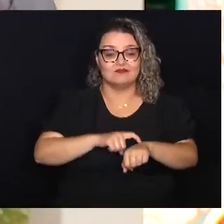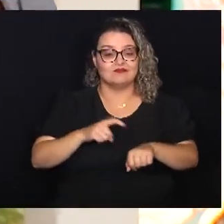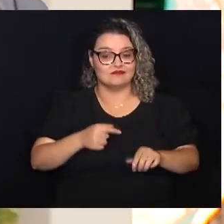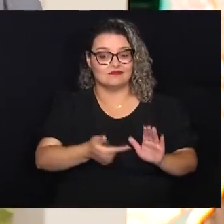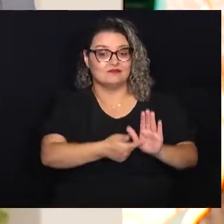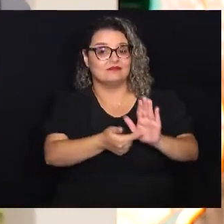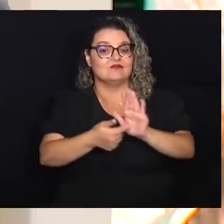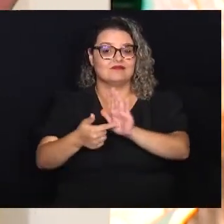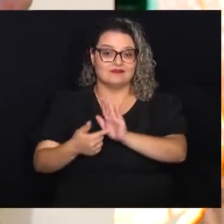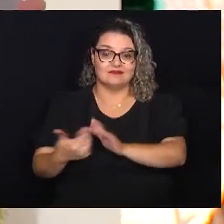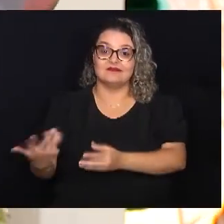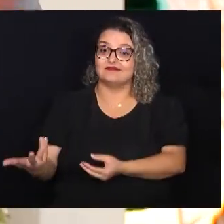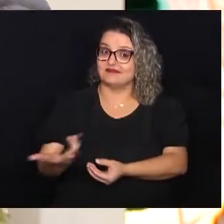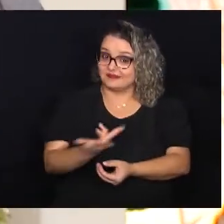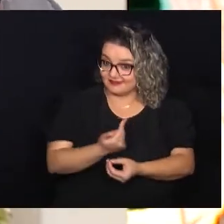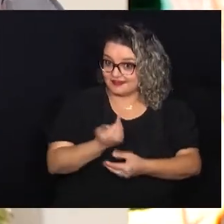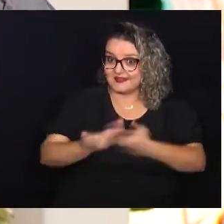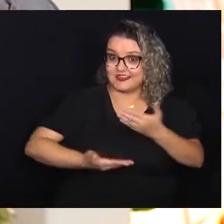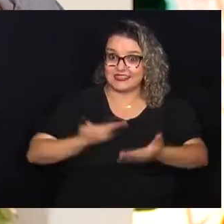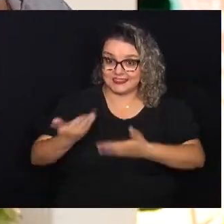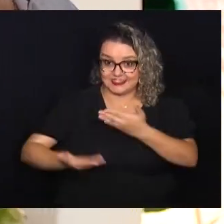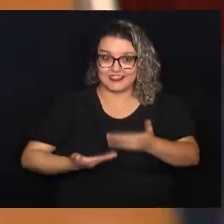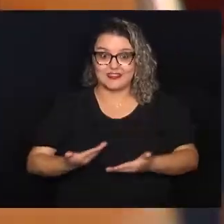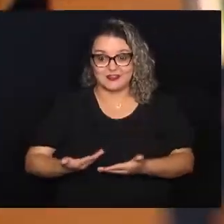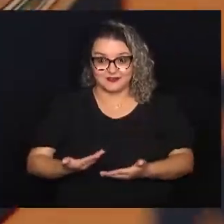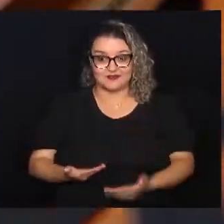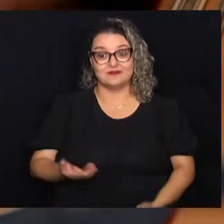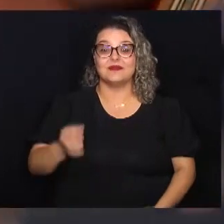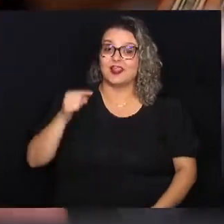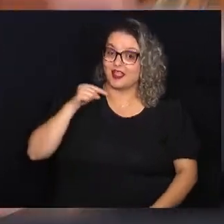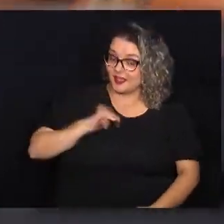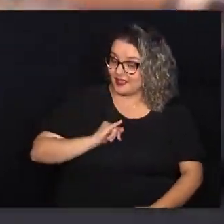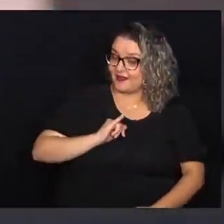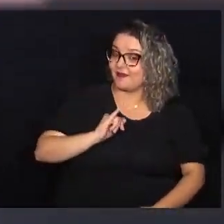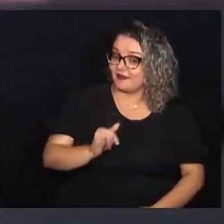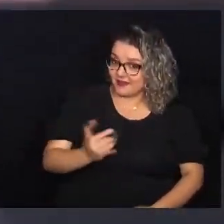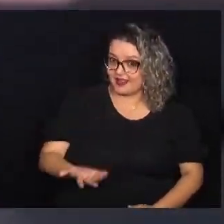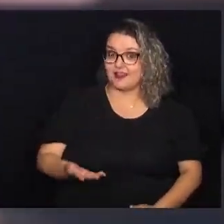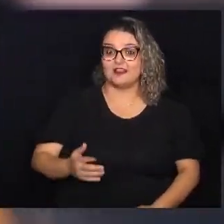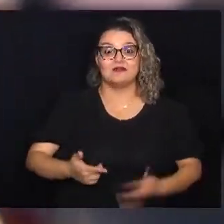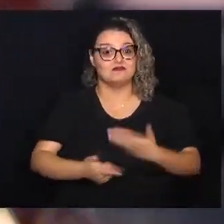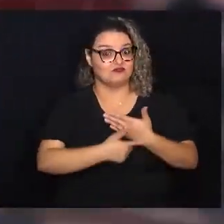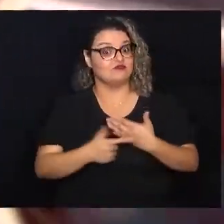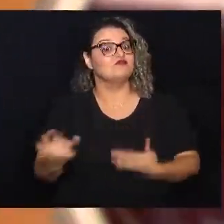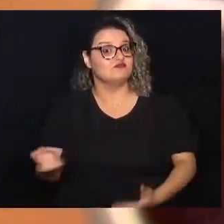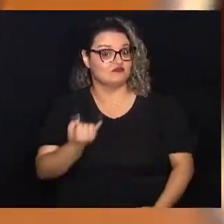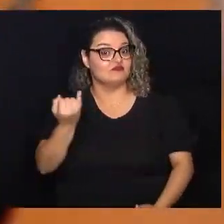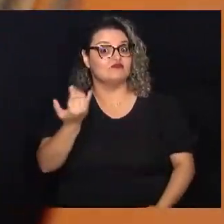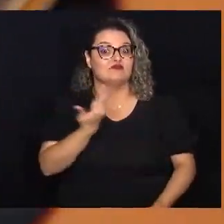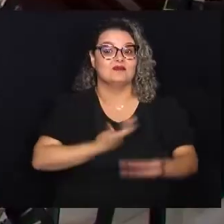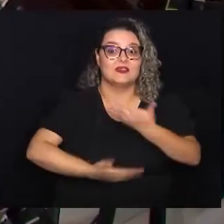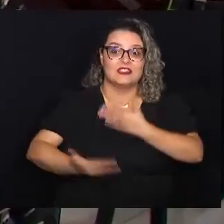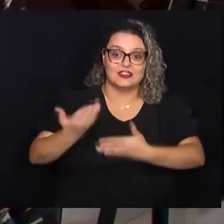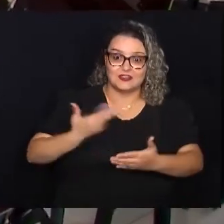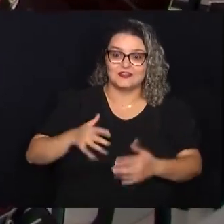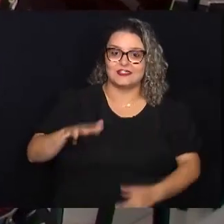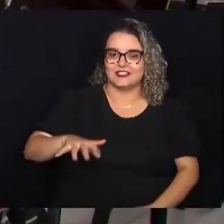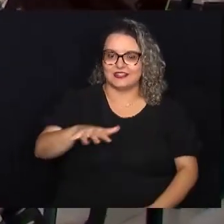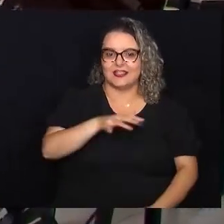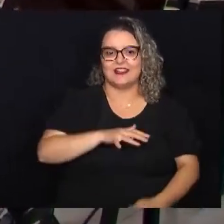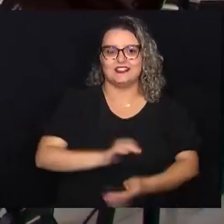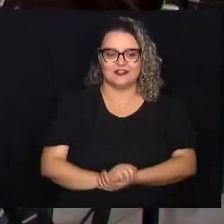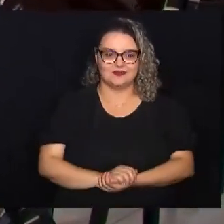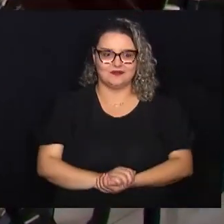momentos de apresentações artísticas dos servidores, que para ele desempenham um papel fundamental na integração dos